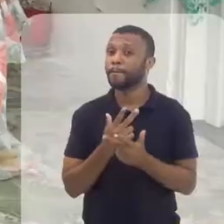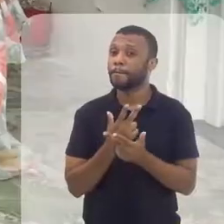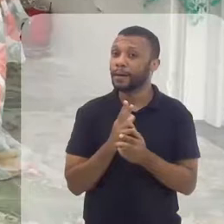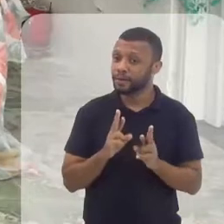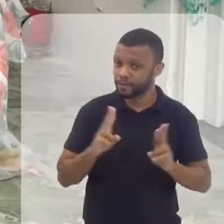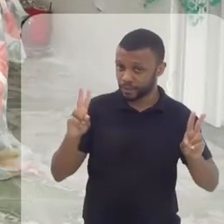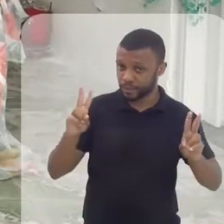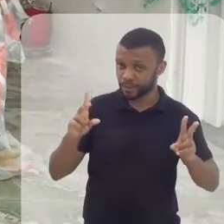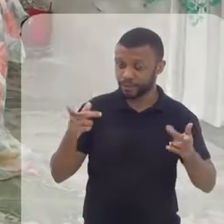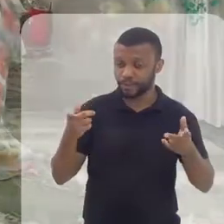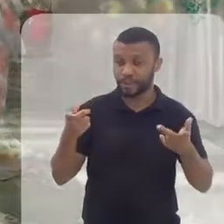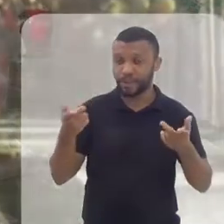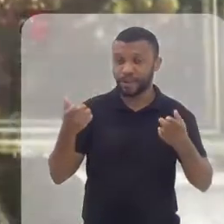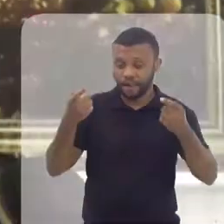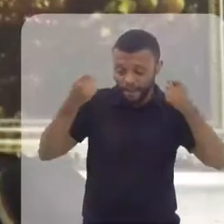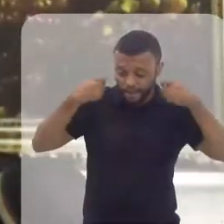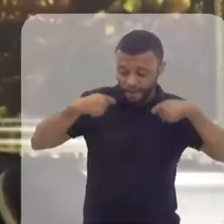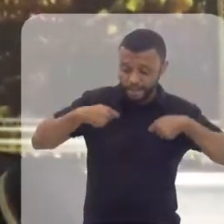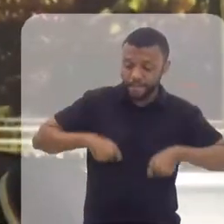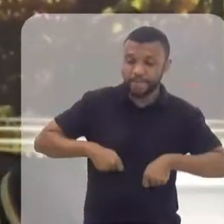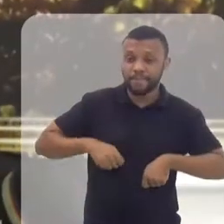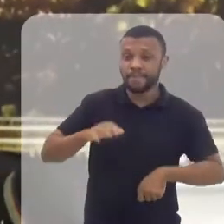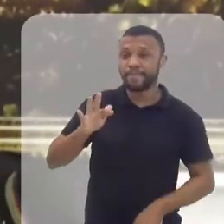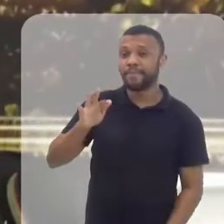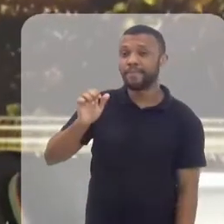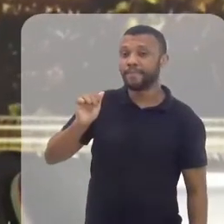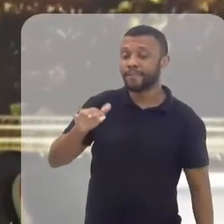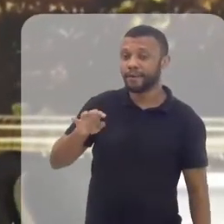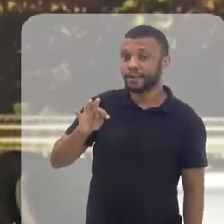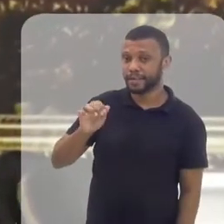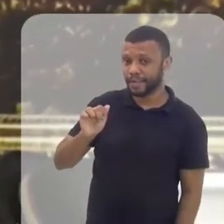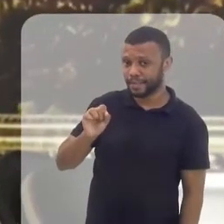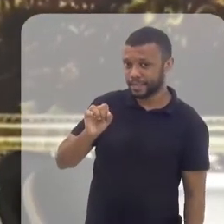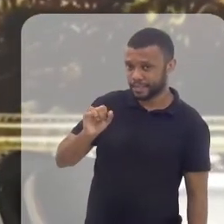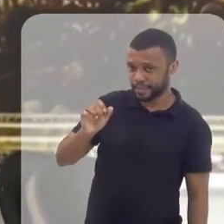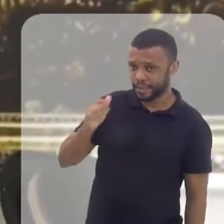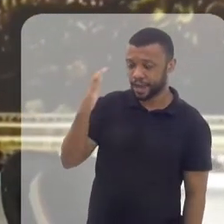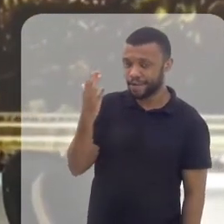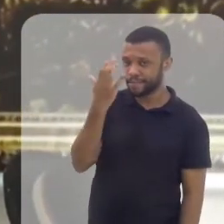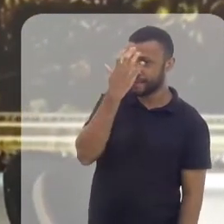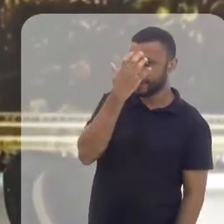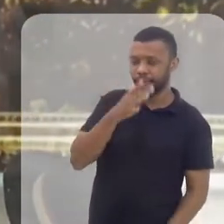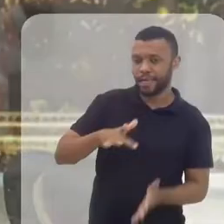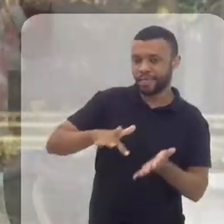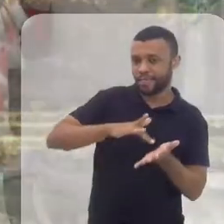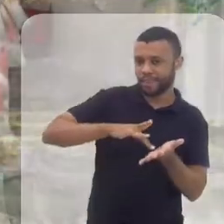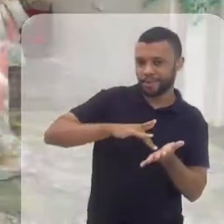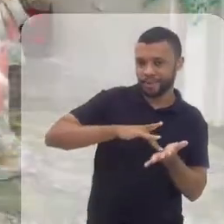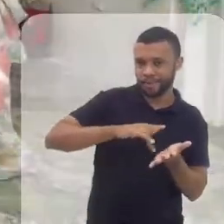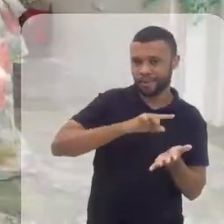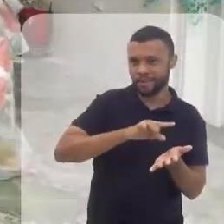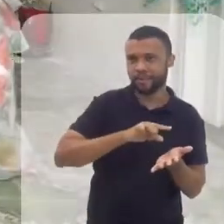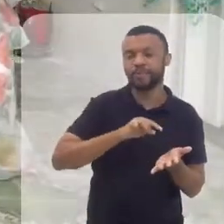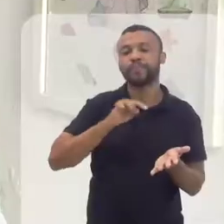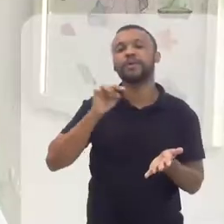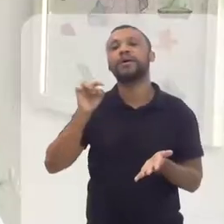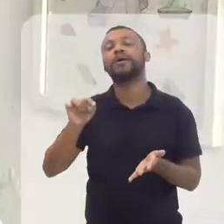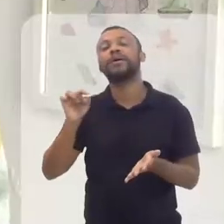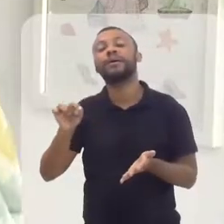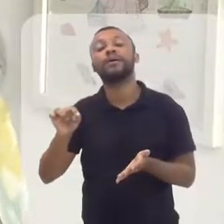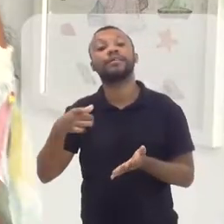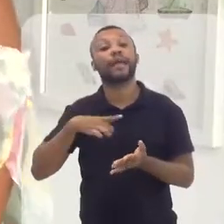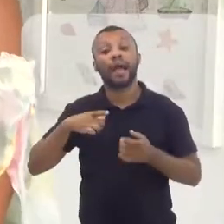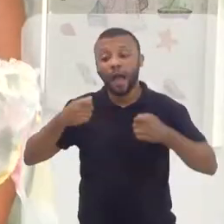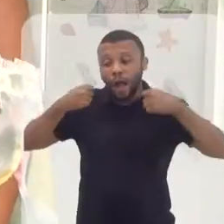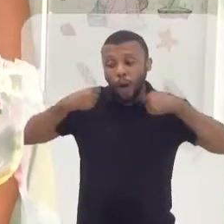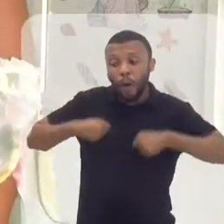tem diferença de fantasia cigana e de traje cigano. Claro. Né? Fantasia cigana, tem uma menina que não tem esse